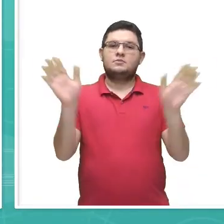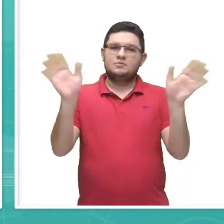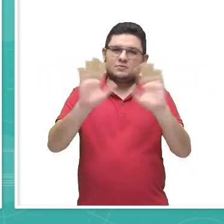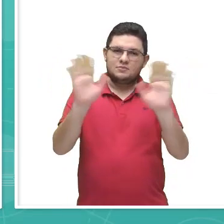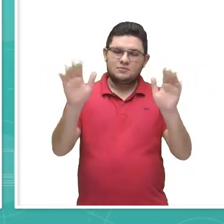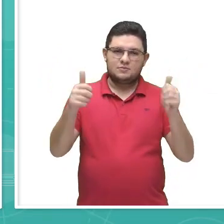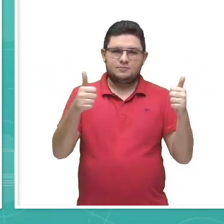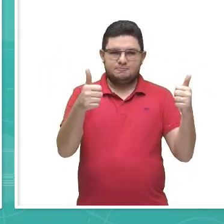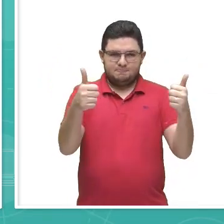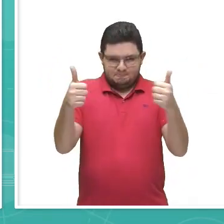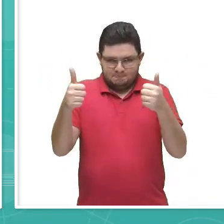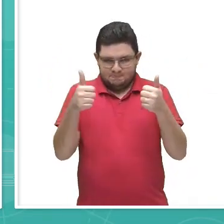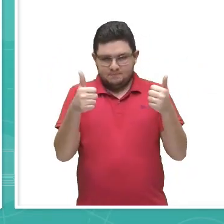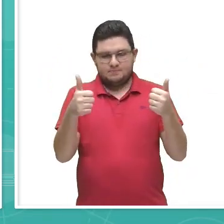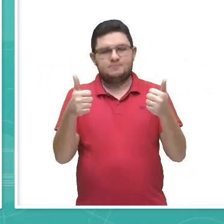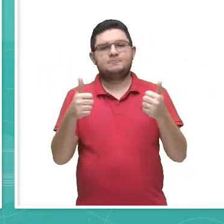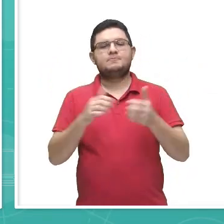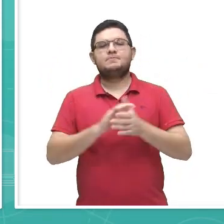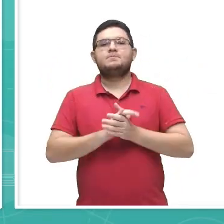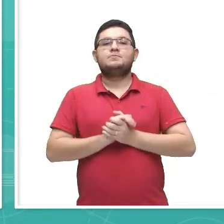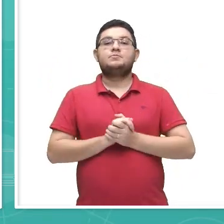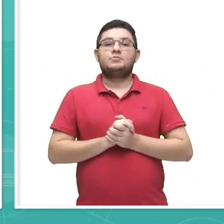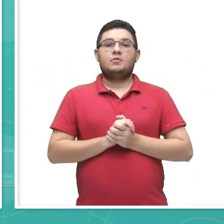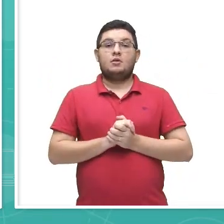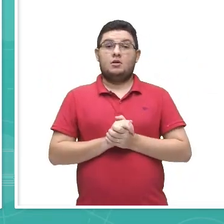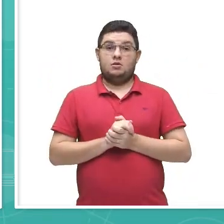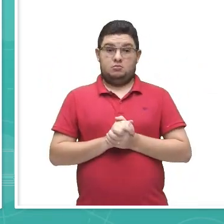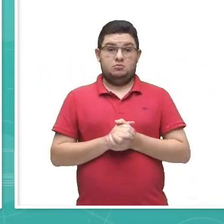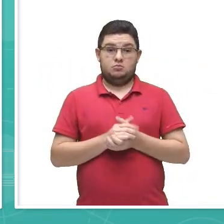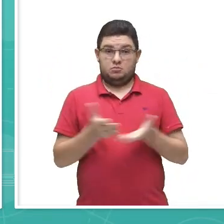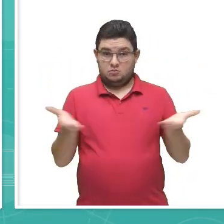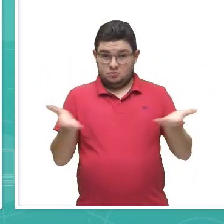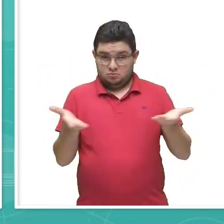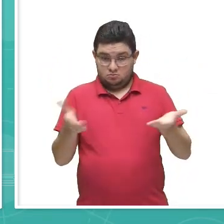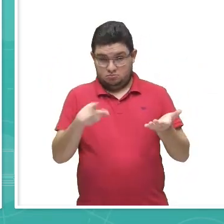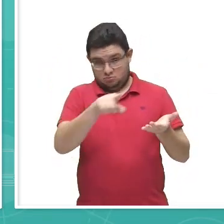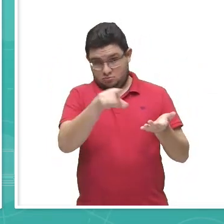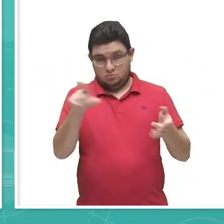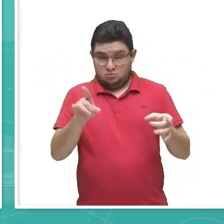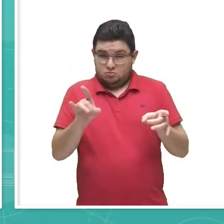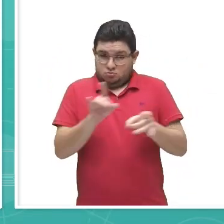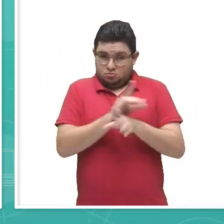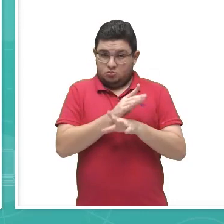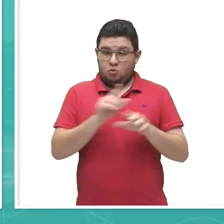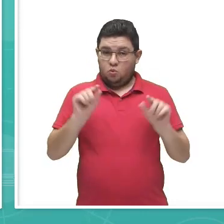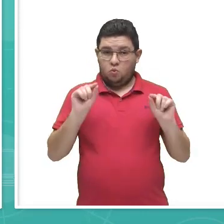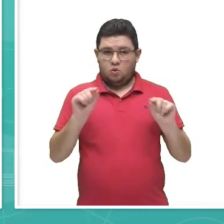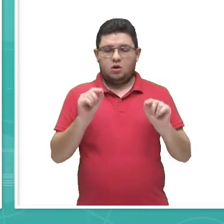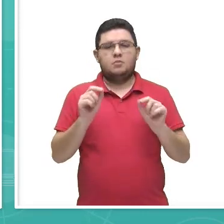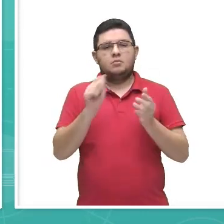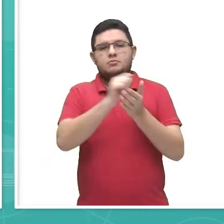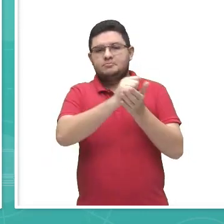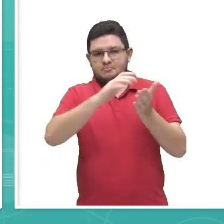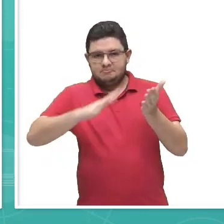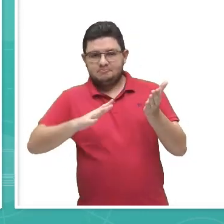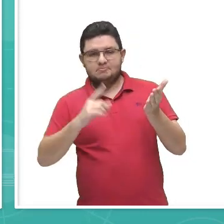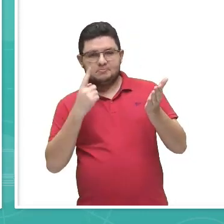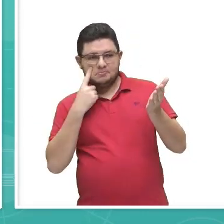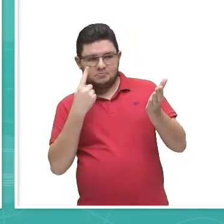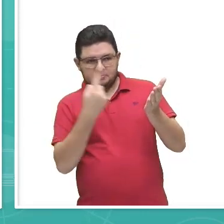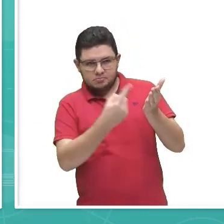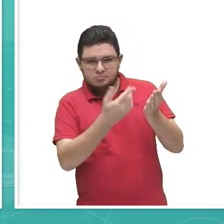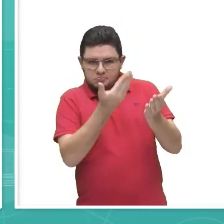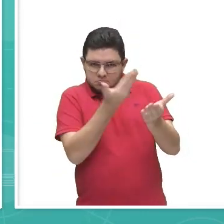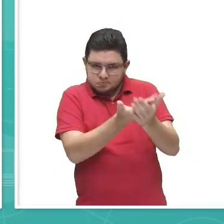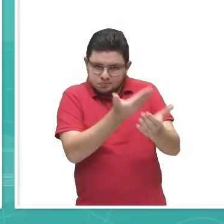everybody! How are you today? E aí, como estão todos hoje? E aí, prontos para nós fazermos nossas atividades? É isso mesmo, people. Vamos relembrar